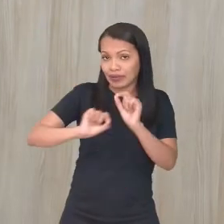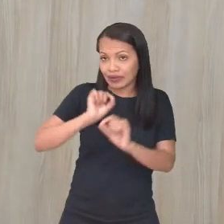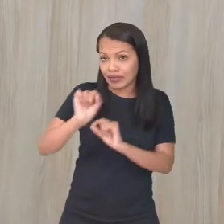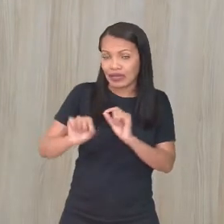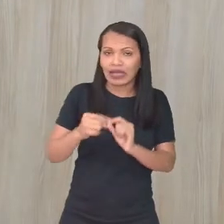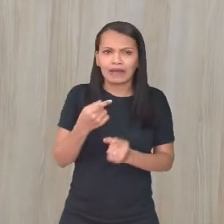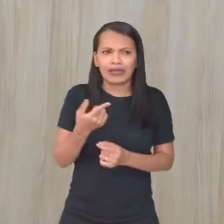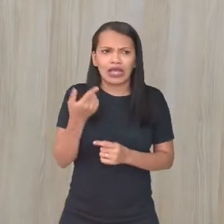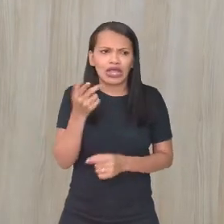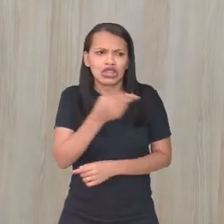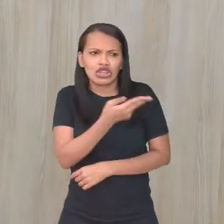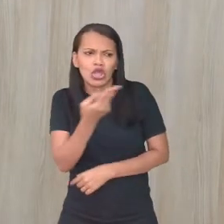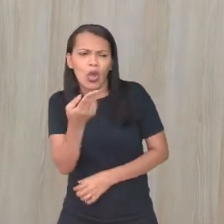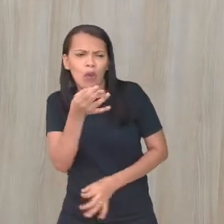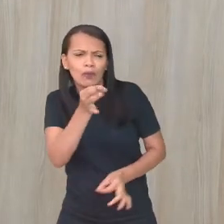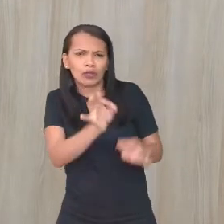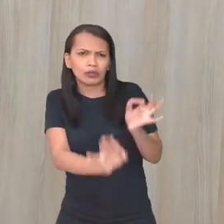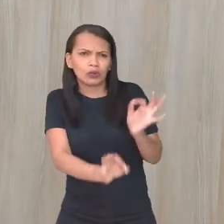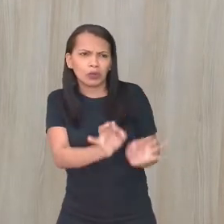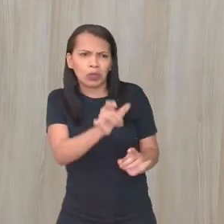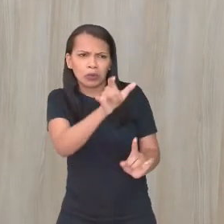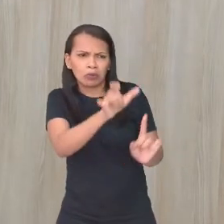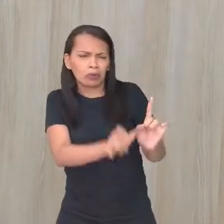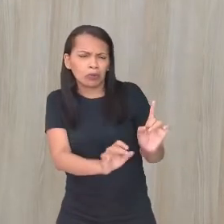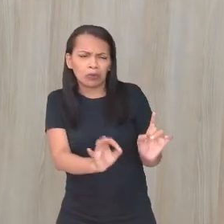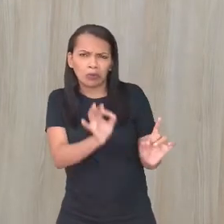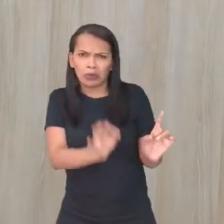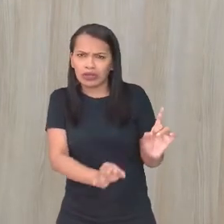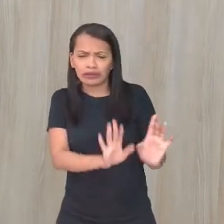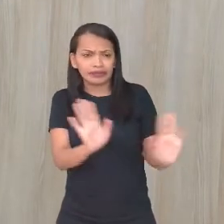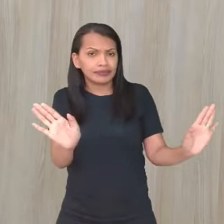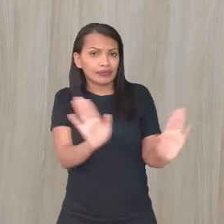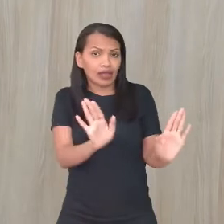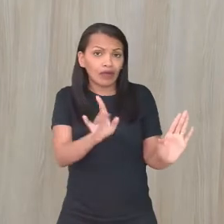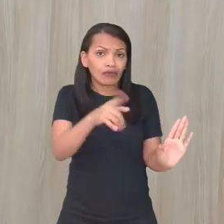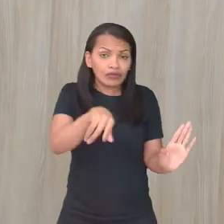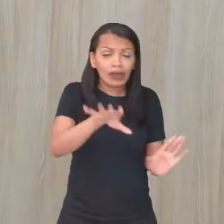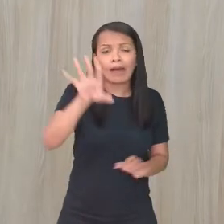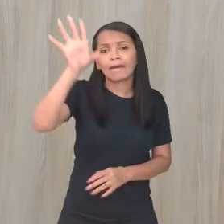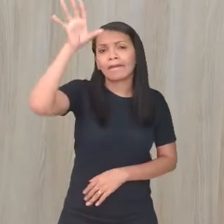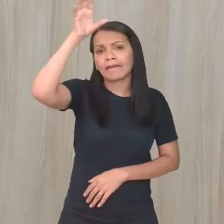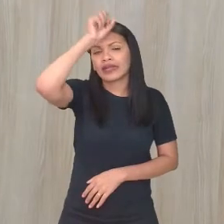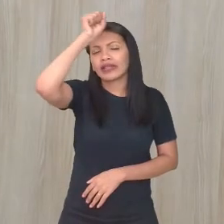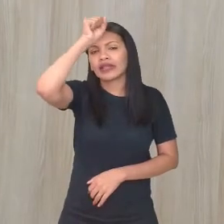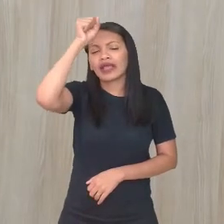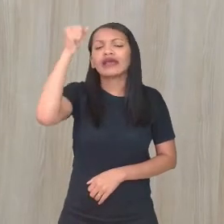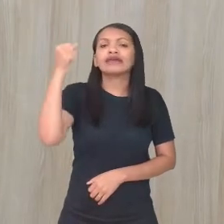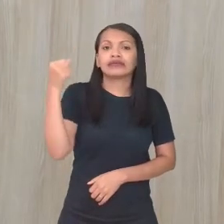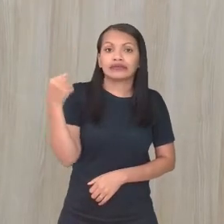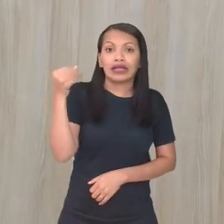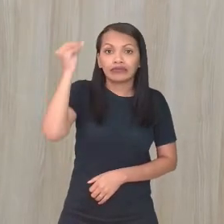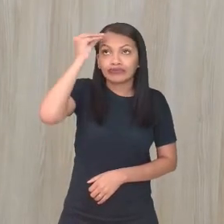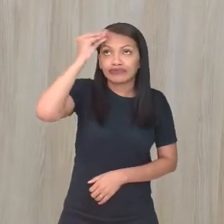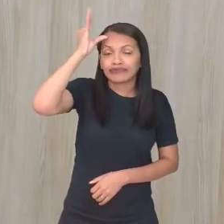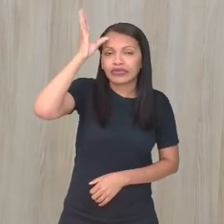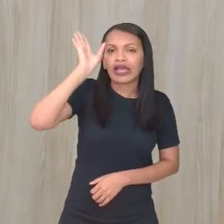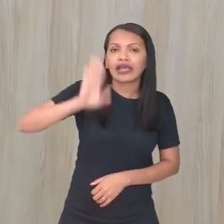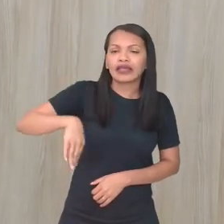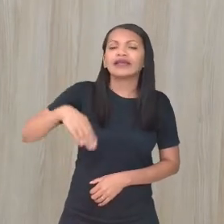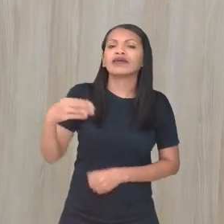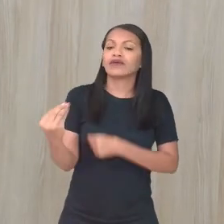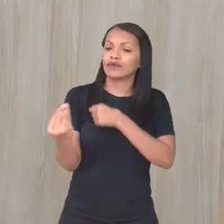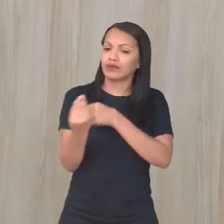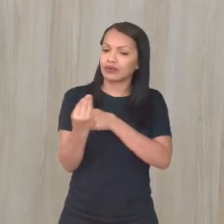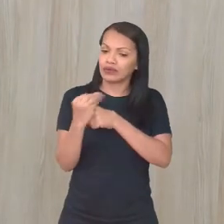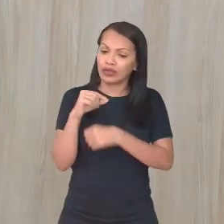estar nomeando ou julgando nada ou ninguém, mas sim da gente ter cada vez mais acesso às informações e poder cuidar cada vez